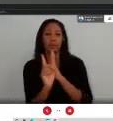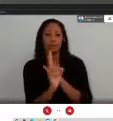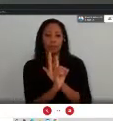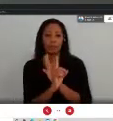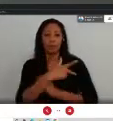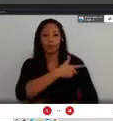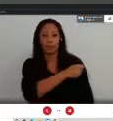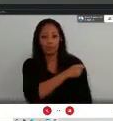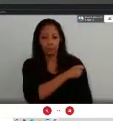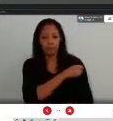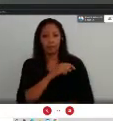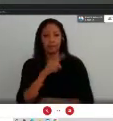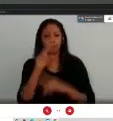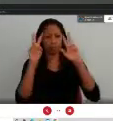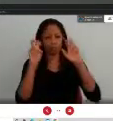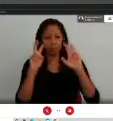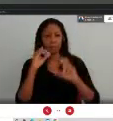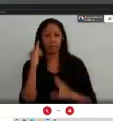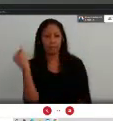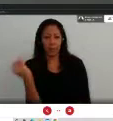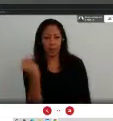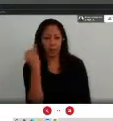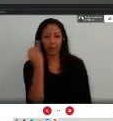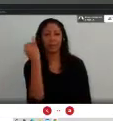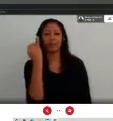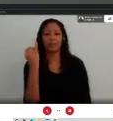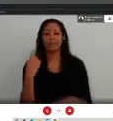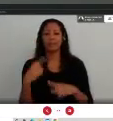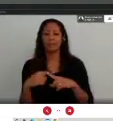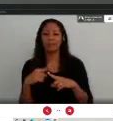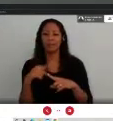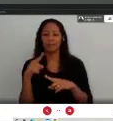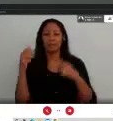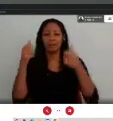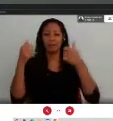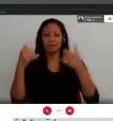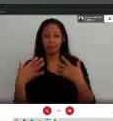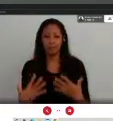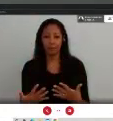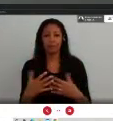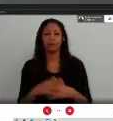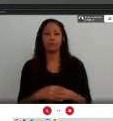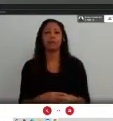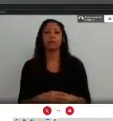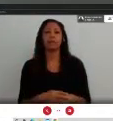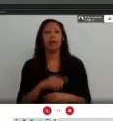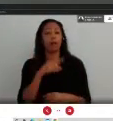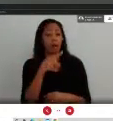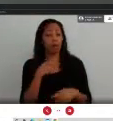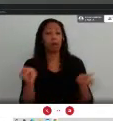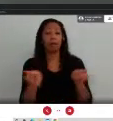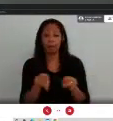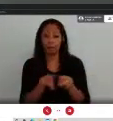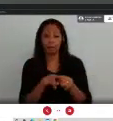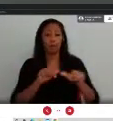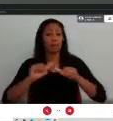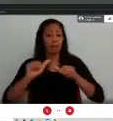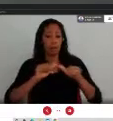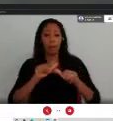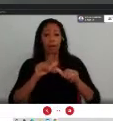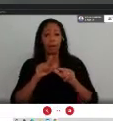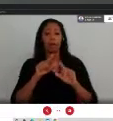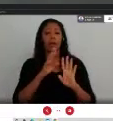porque como o Mike falou e os demais falaram, e até a Vossa Excelência relatou também, eles são também linha de frente, né, que estão ali todos